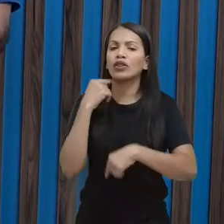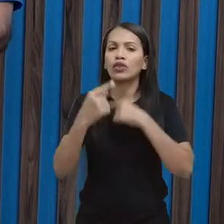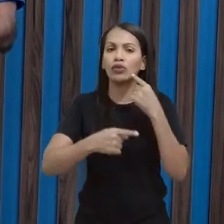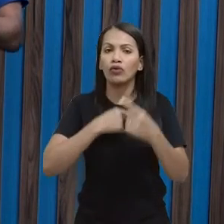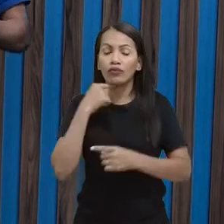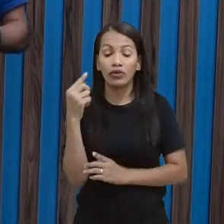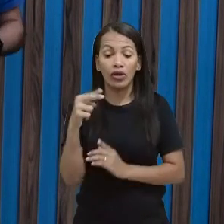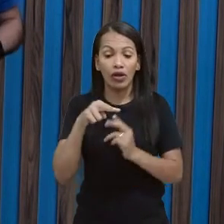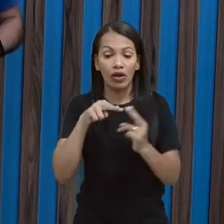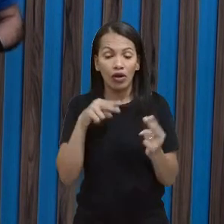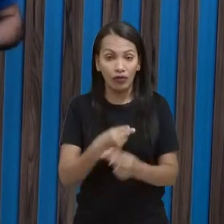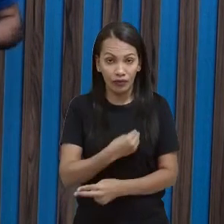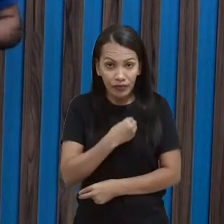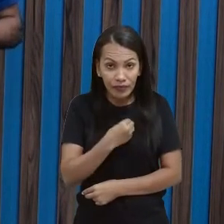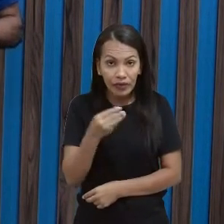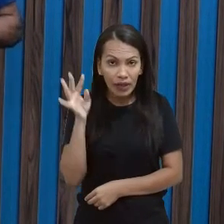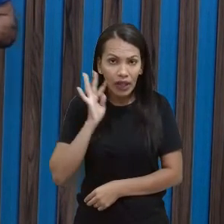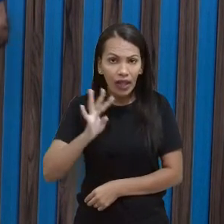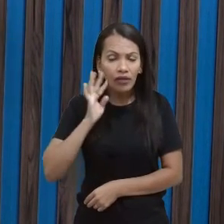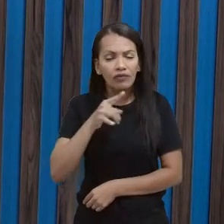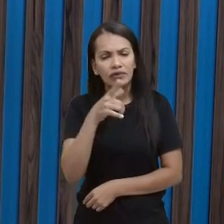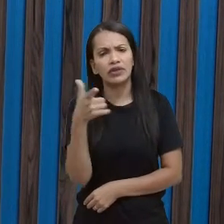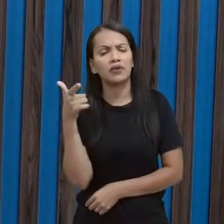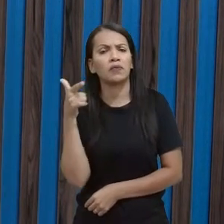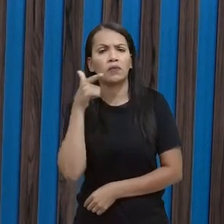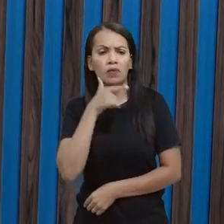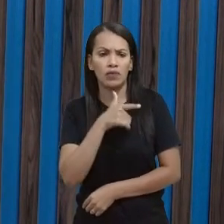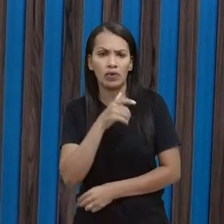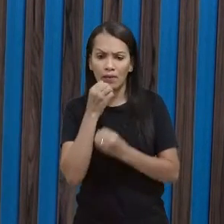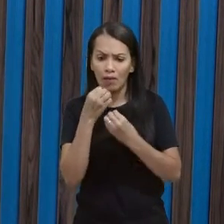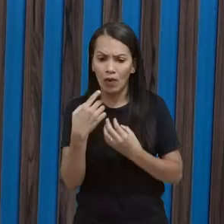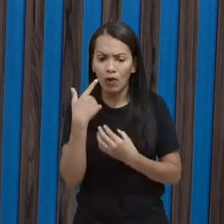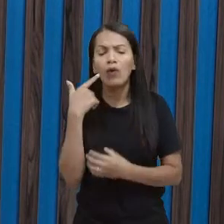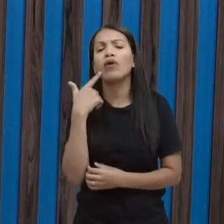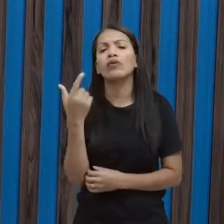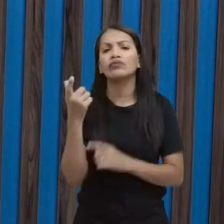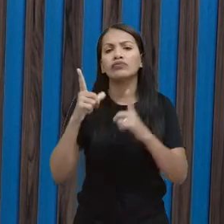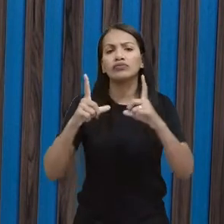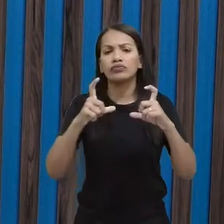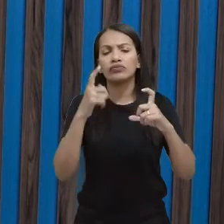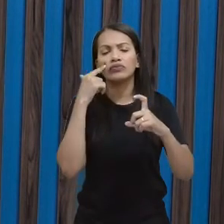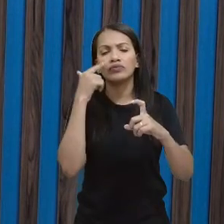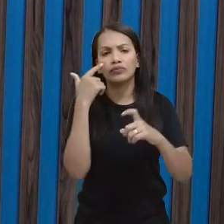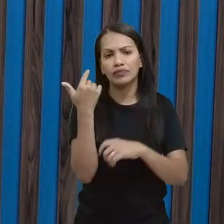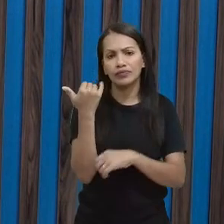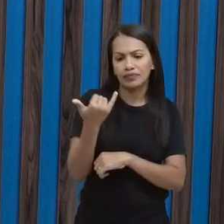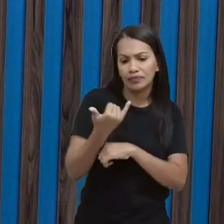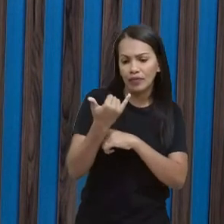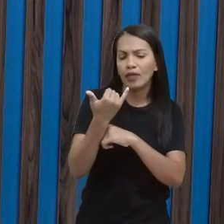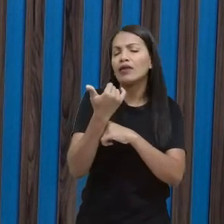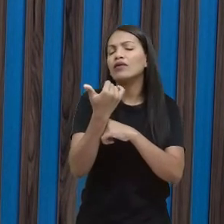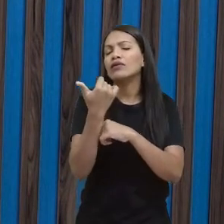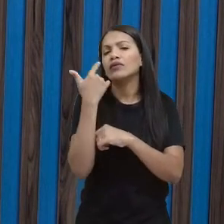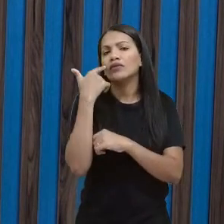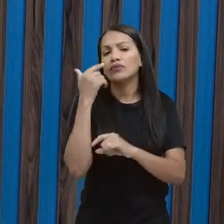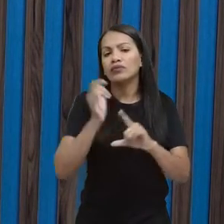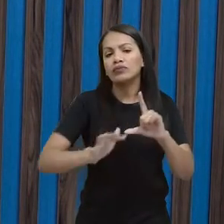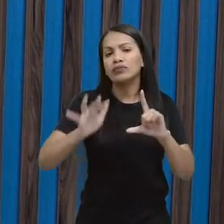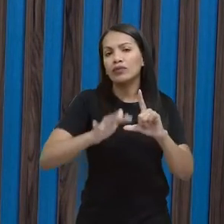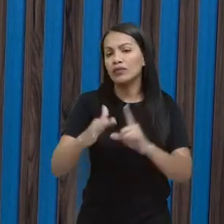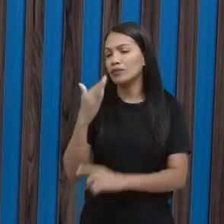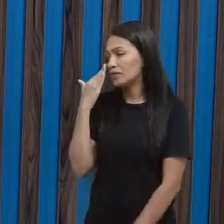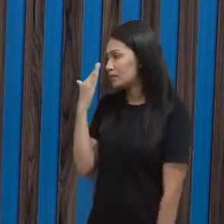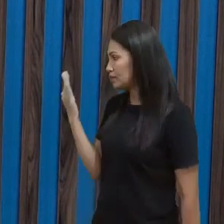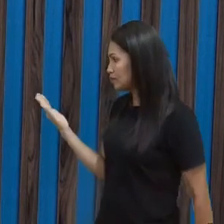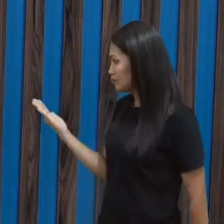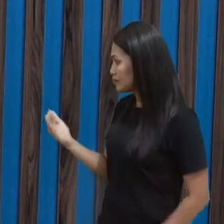vivo. Olha que massa. Então você consegue, numa boa, pegar a câmera do teu celular, vem pra cá, ó, aponta pra cá, aí vai gerar o link,